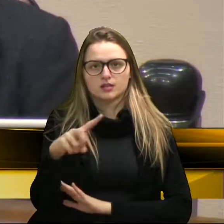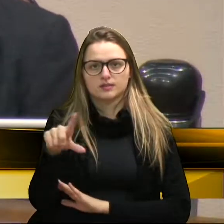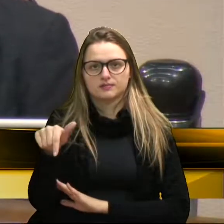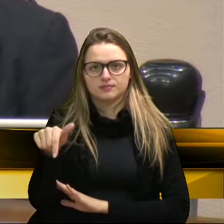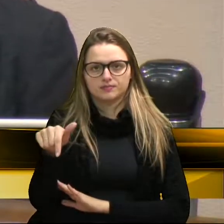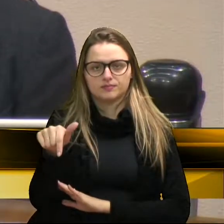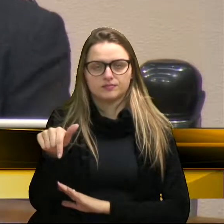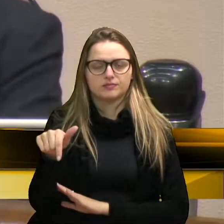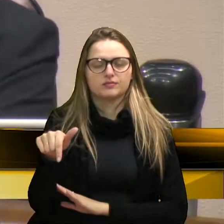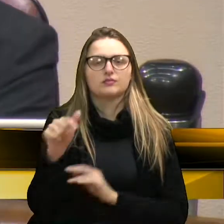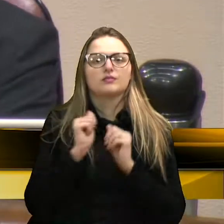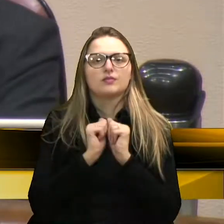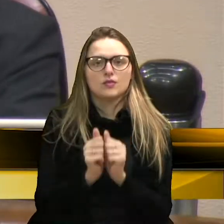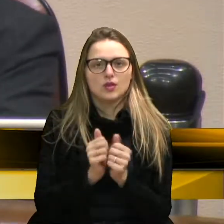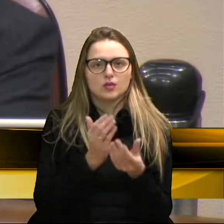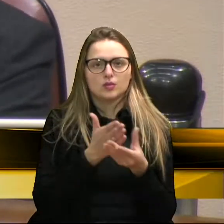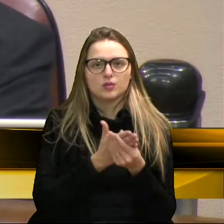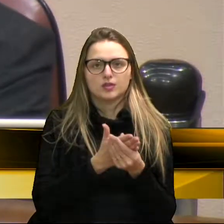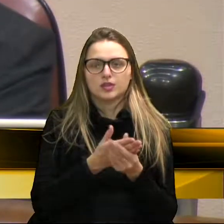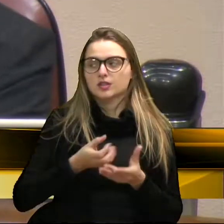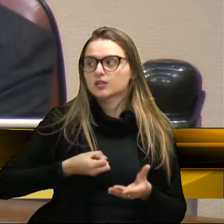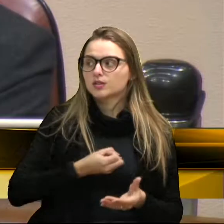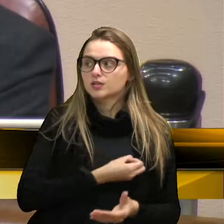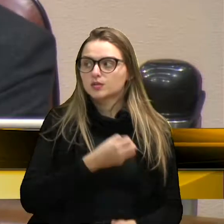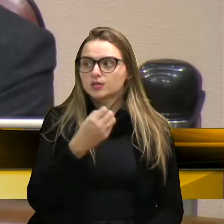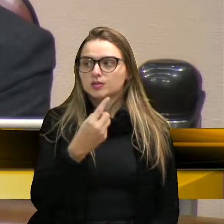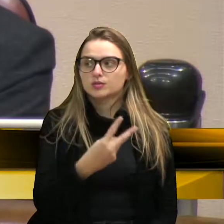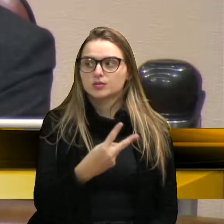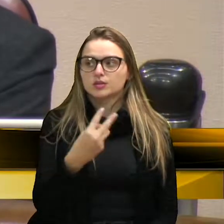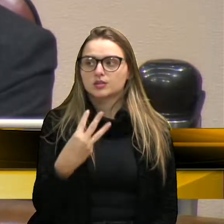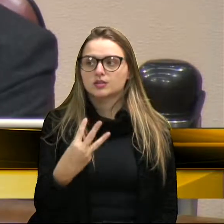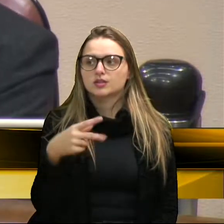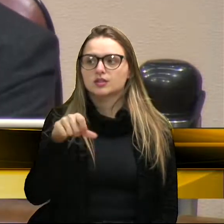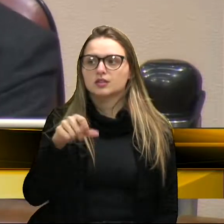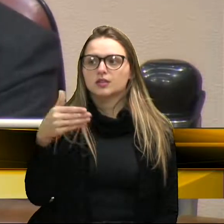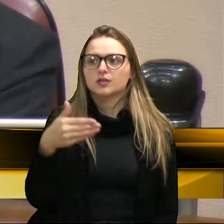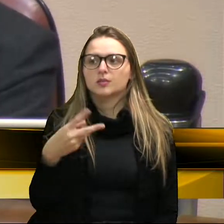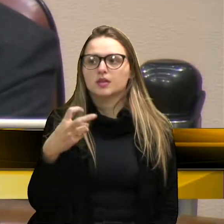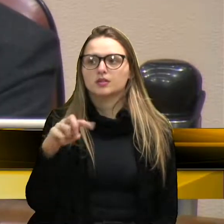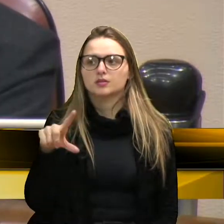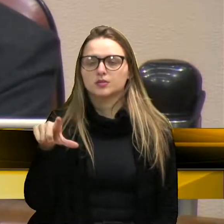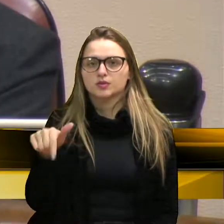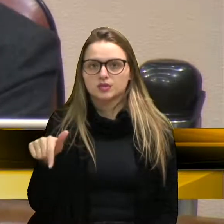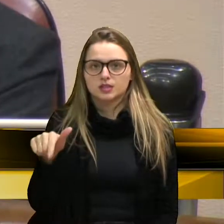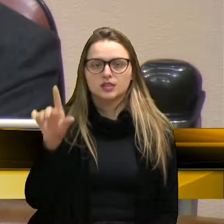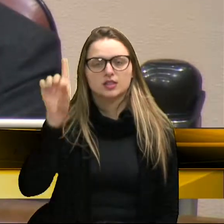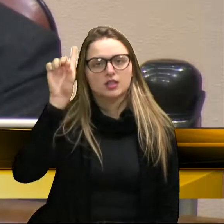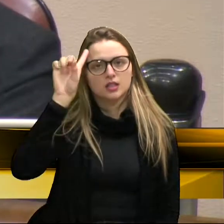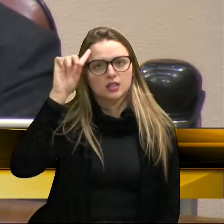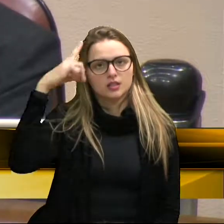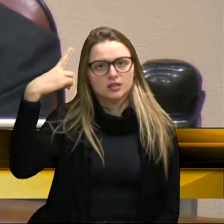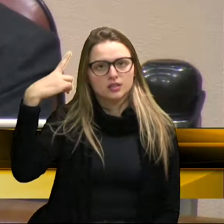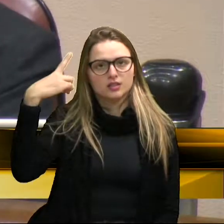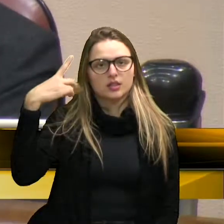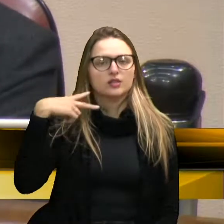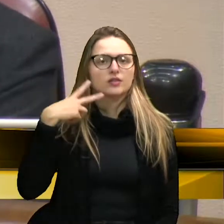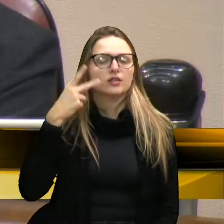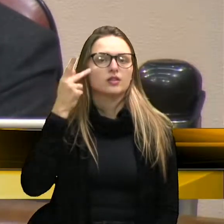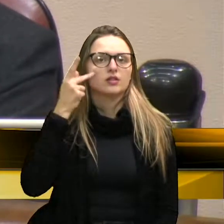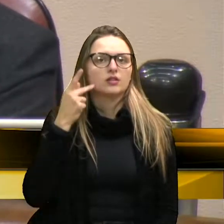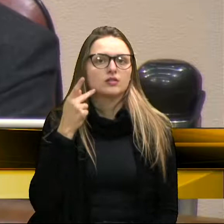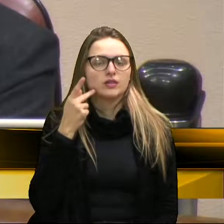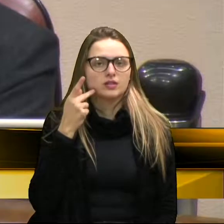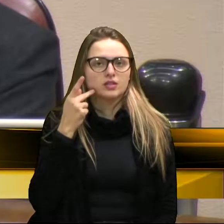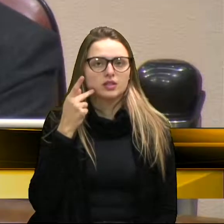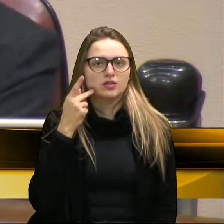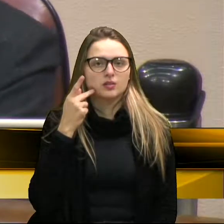2017, contido no processo número 239 de 2017, de autoria do vereador Renato Nunes, que